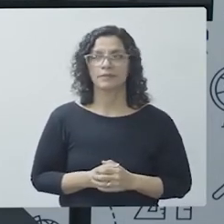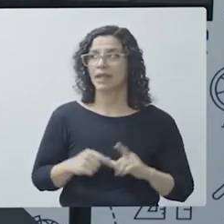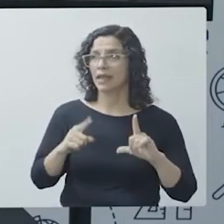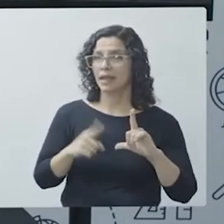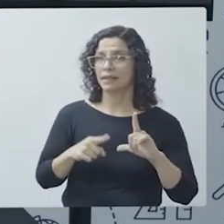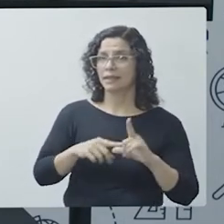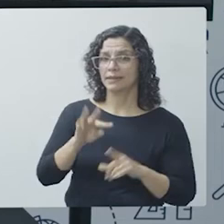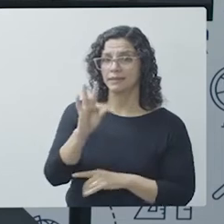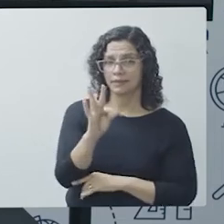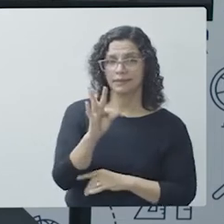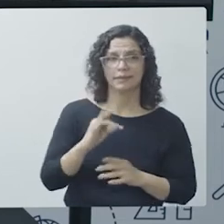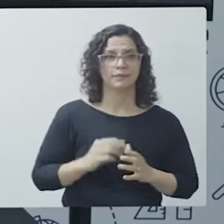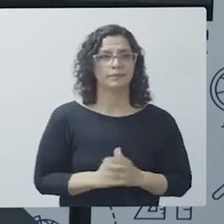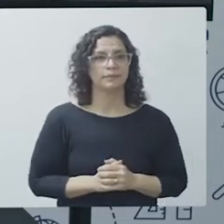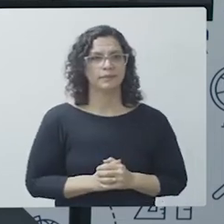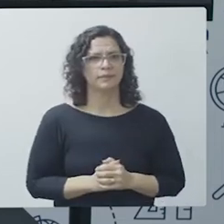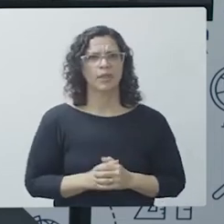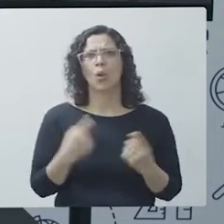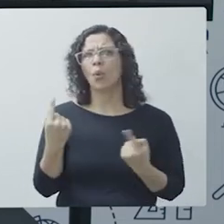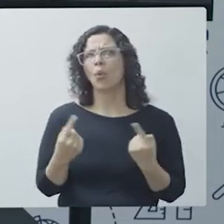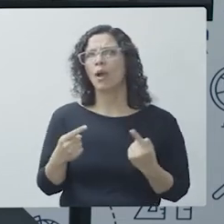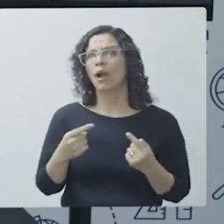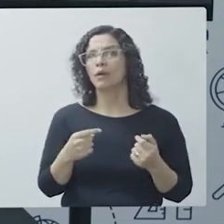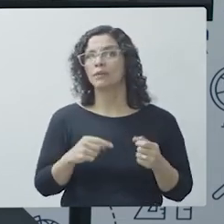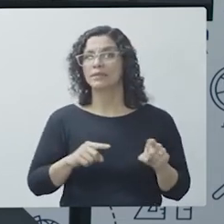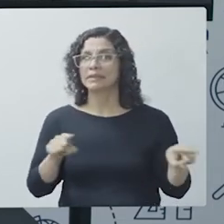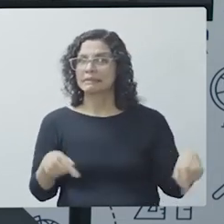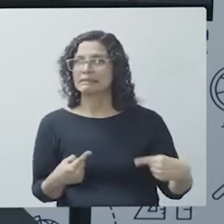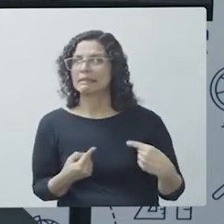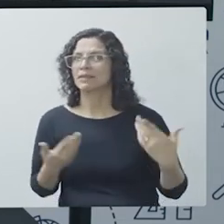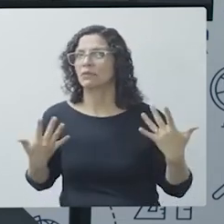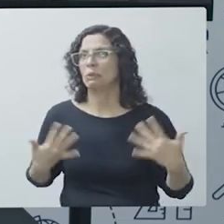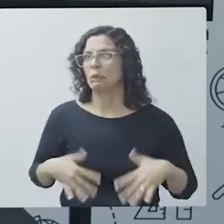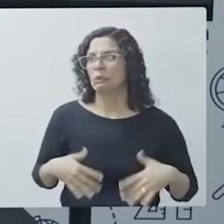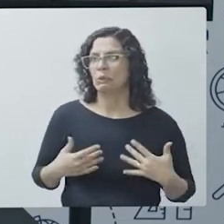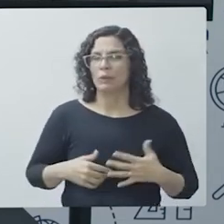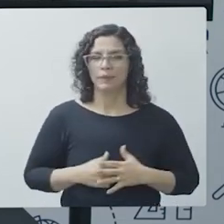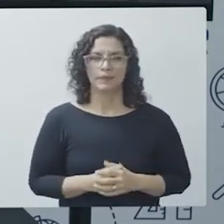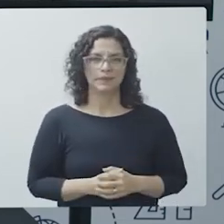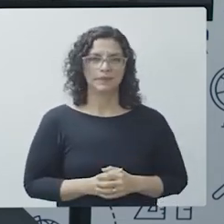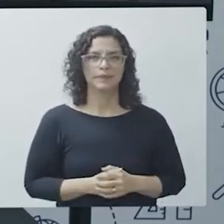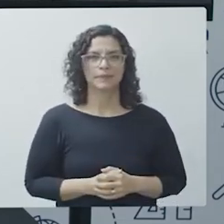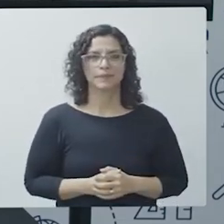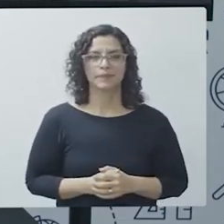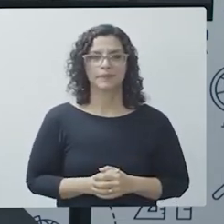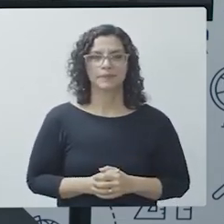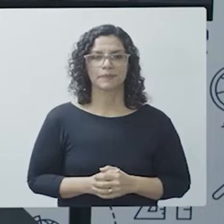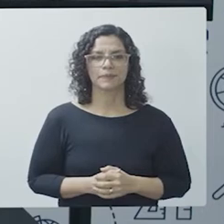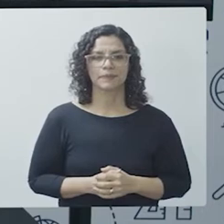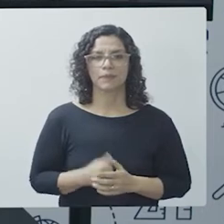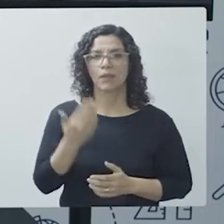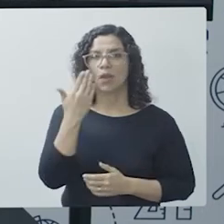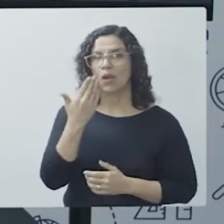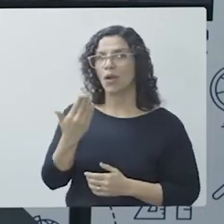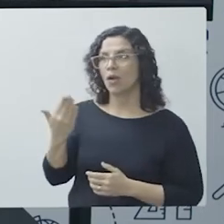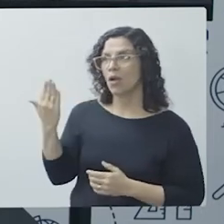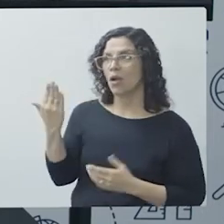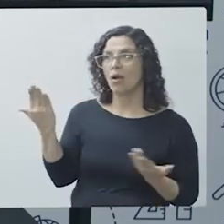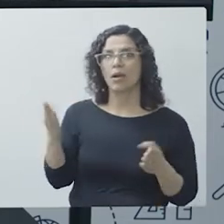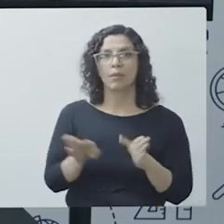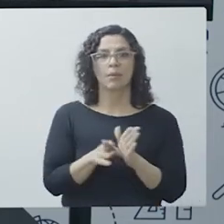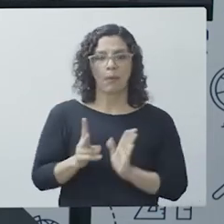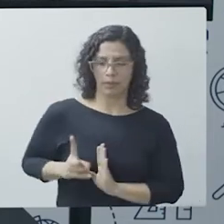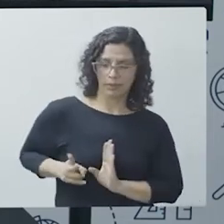letra T. Qual será o nosso desafio, hein? O desafio